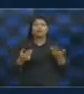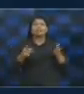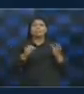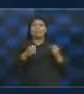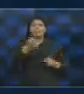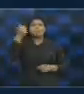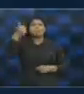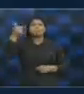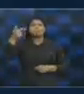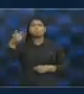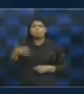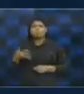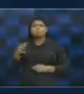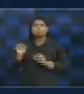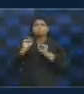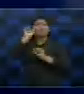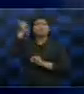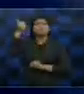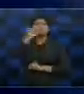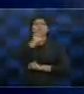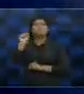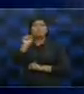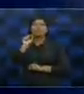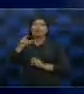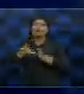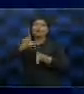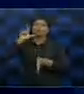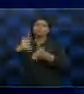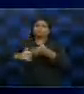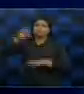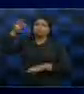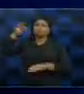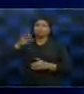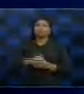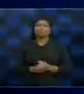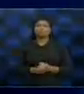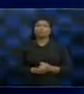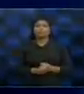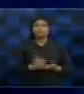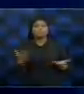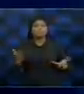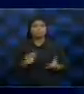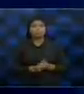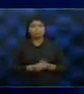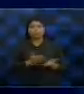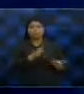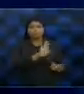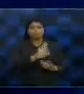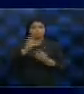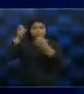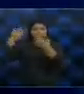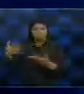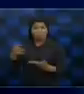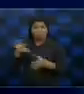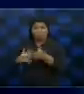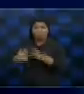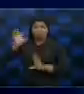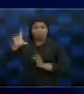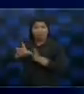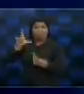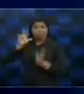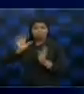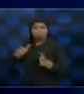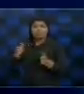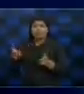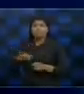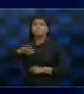definida por sorteio prévio. Bem, conforme o sorteio prévio, como já foi anunciado, quem começa respondendo é o candidato